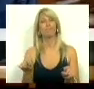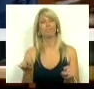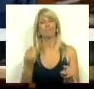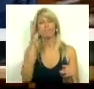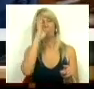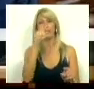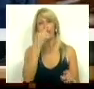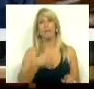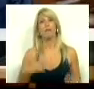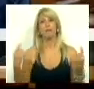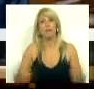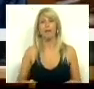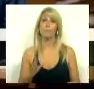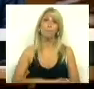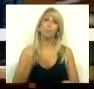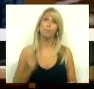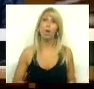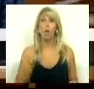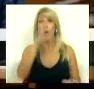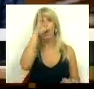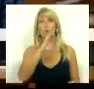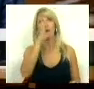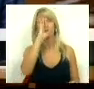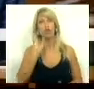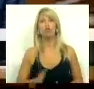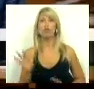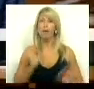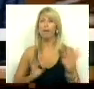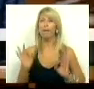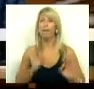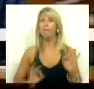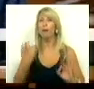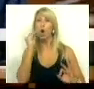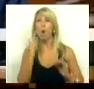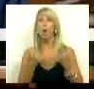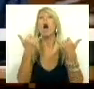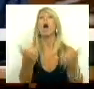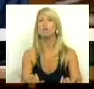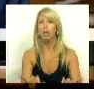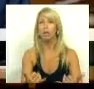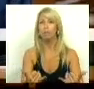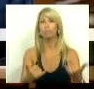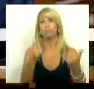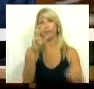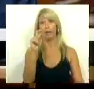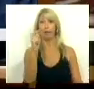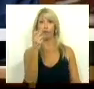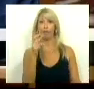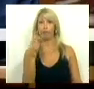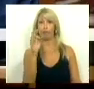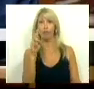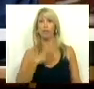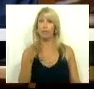desse falhanço. É por isso que o Governo já está a considerar o patamar seguinte, a refundação do memorando. Mas se